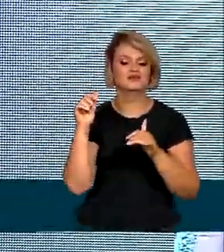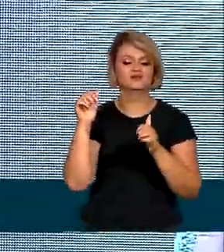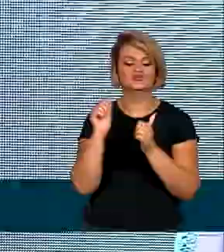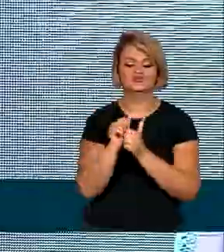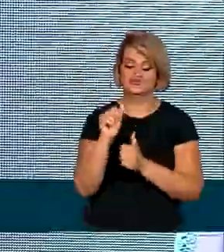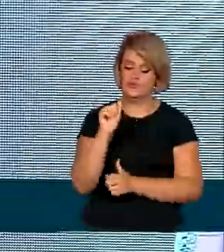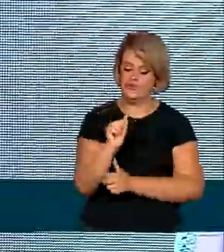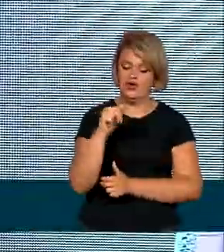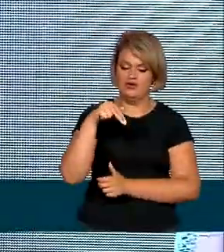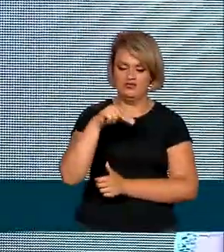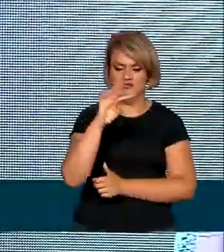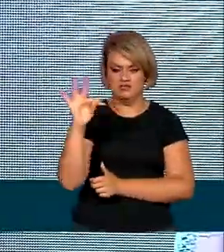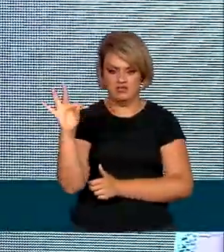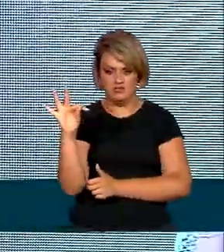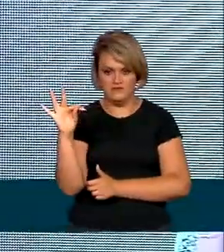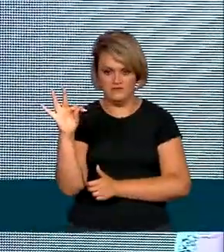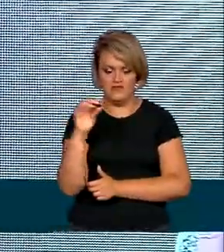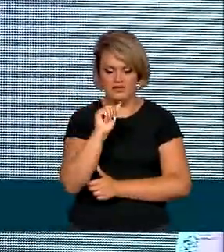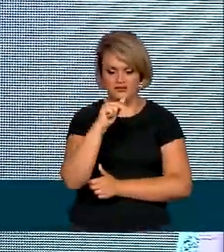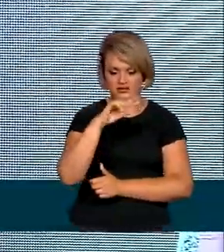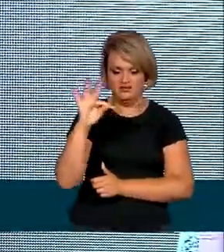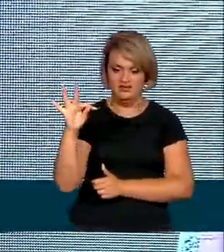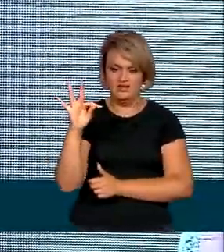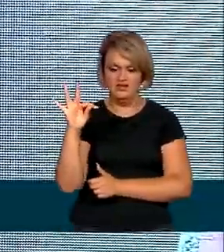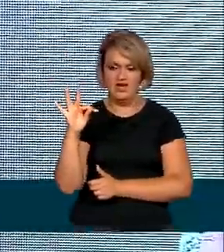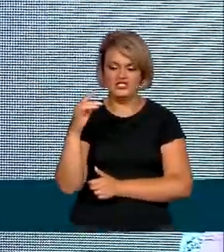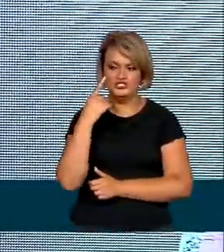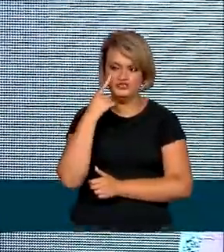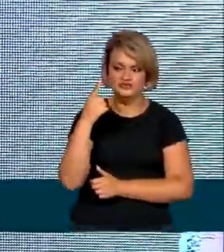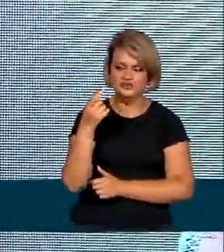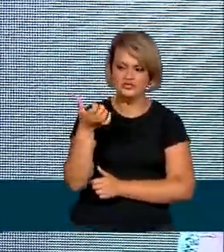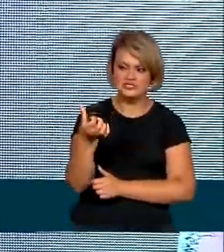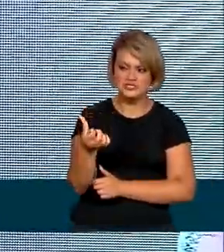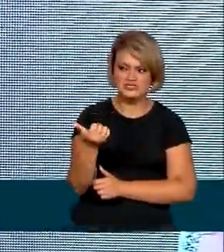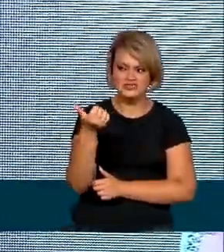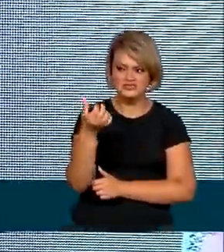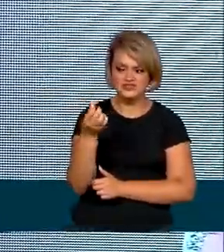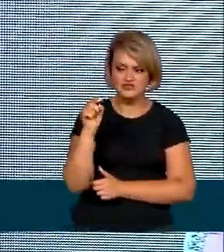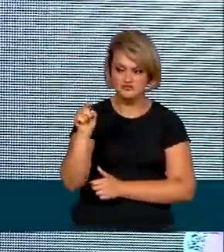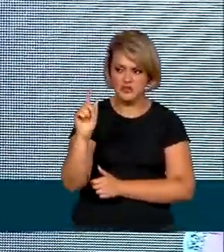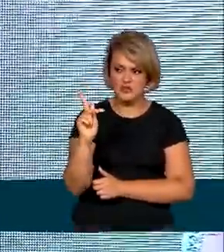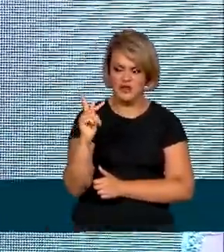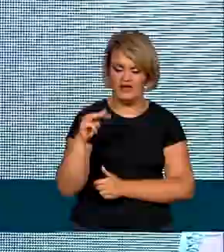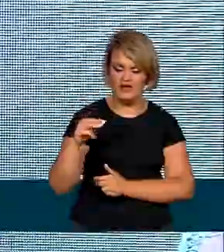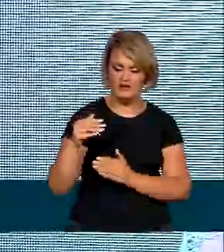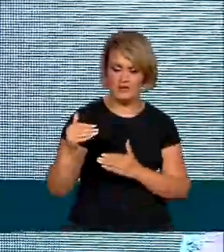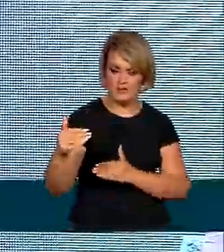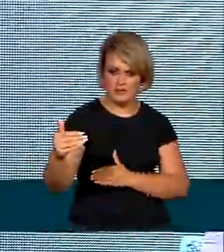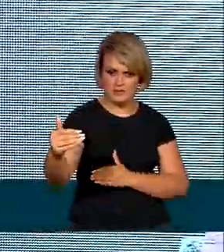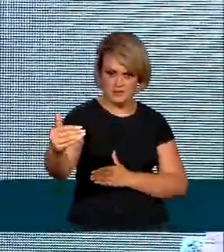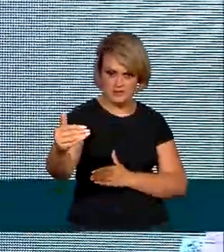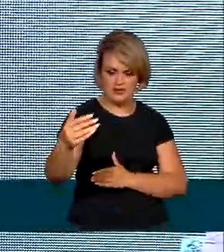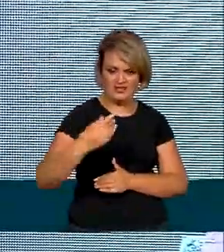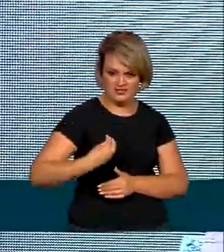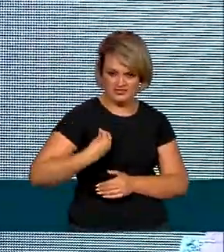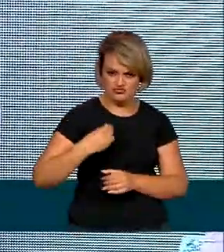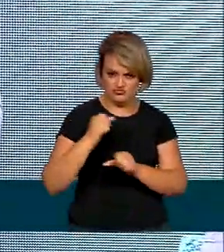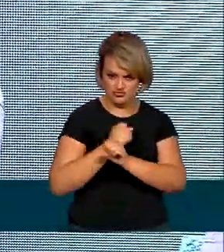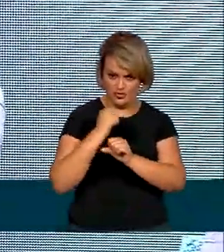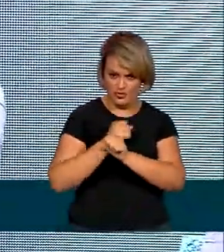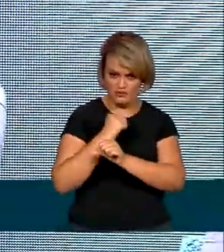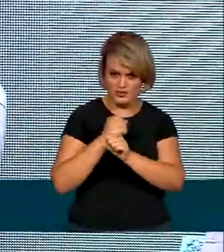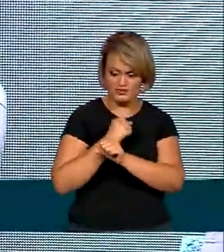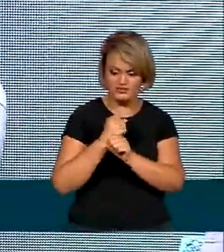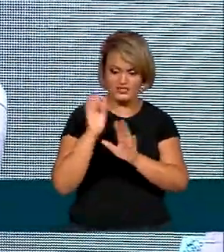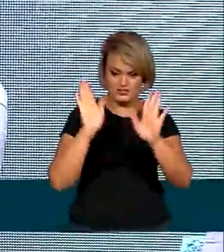ANTT identificamos dos 16 mil km de de obras